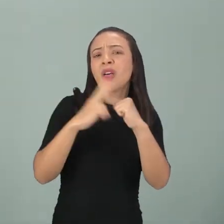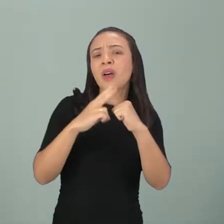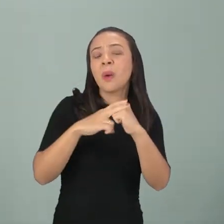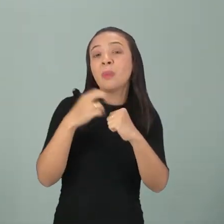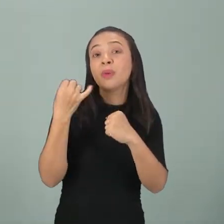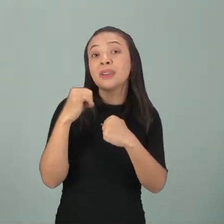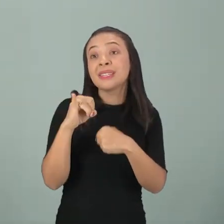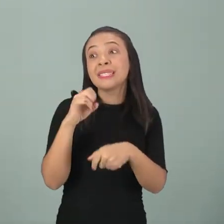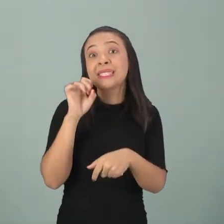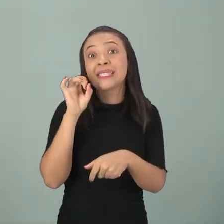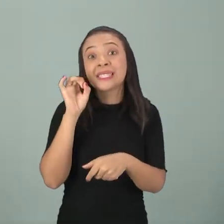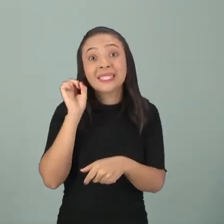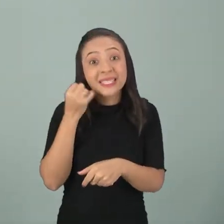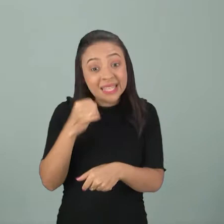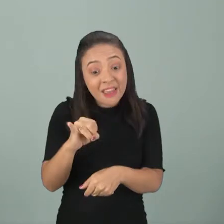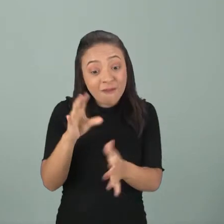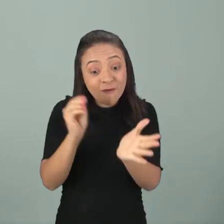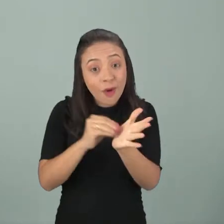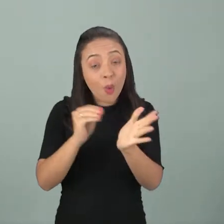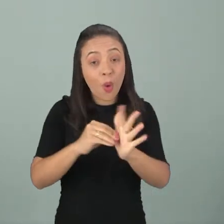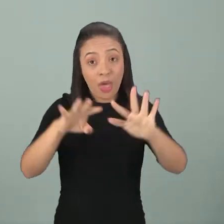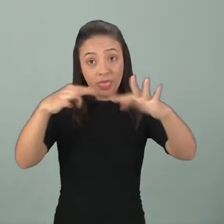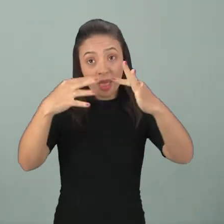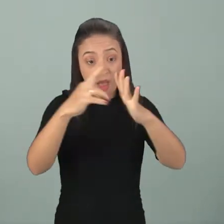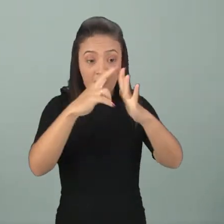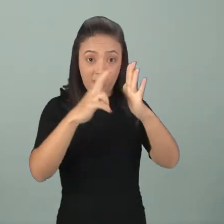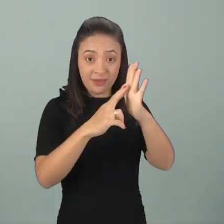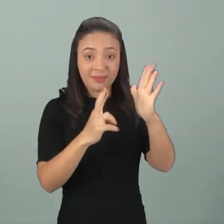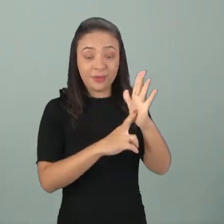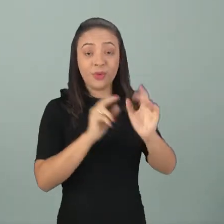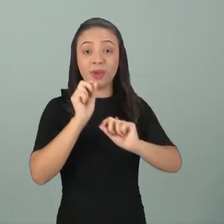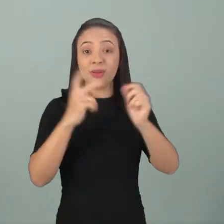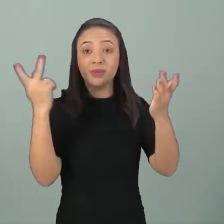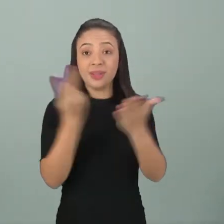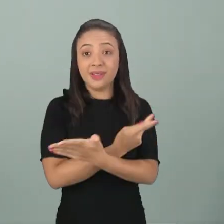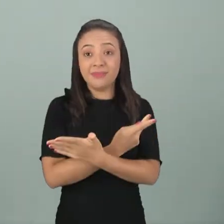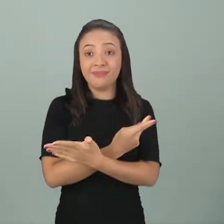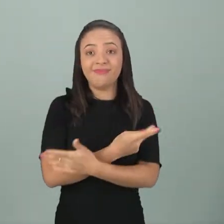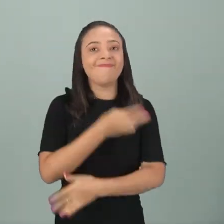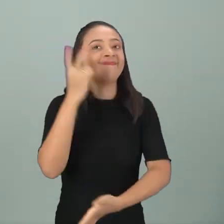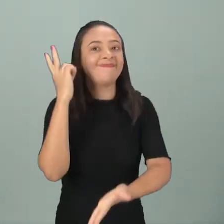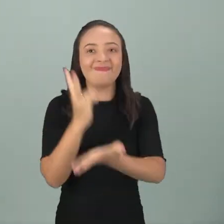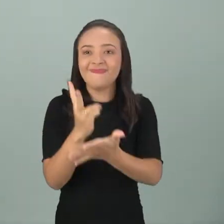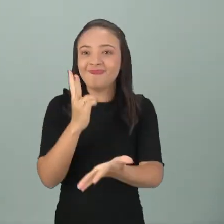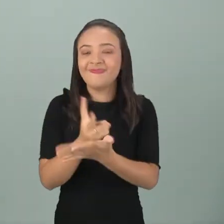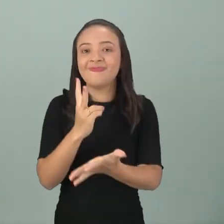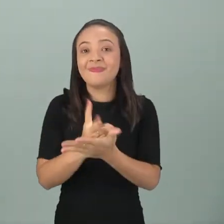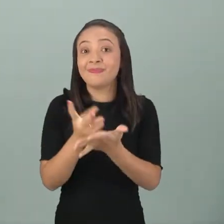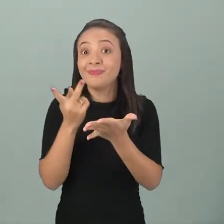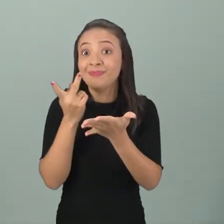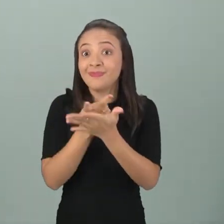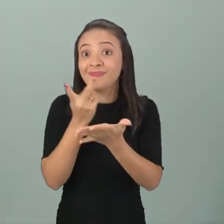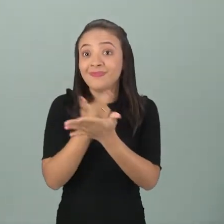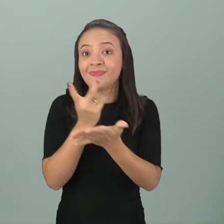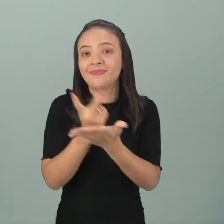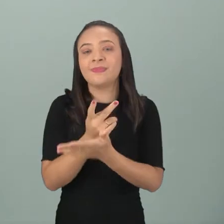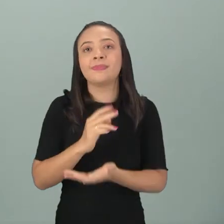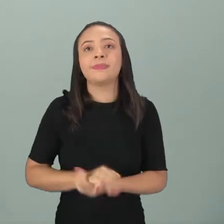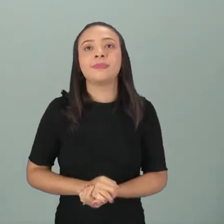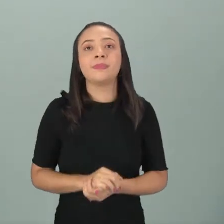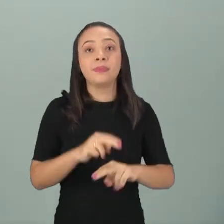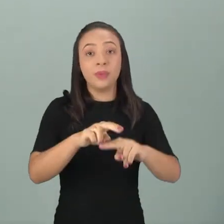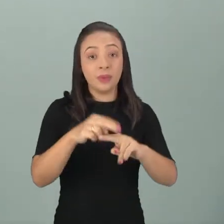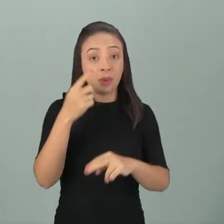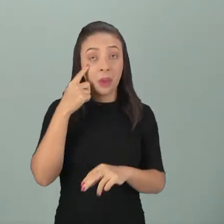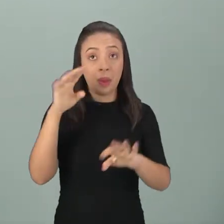as regrinhas básicas, nós sempre caímos no erro, não é verdade? Vejamos